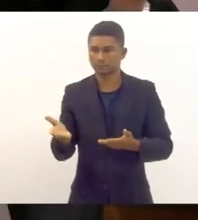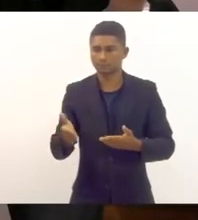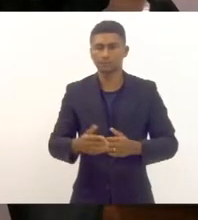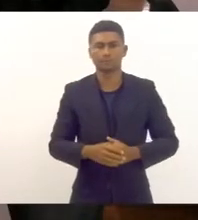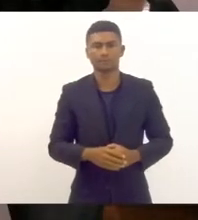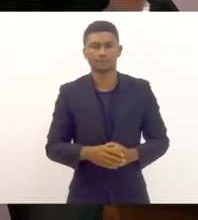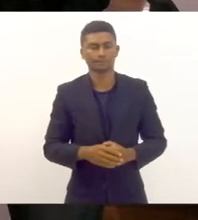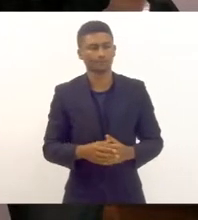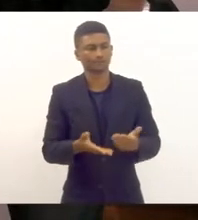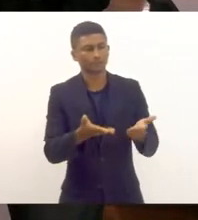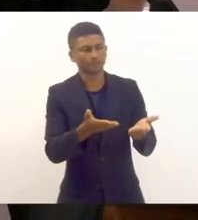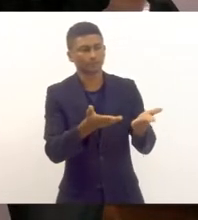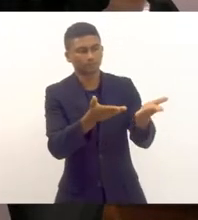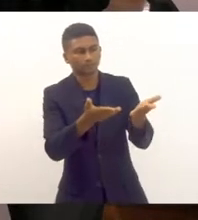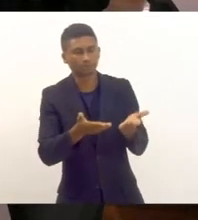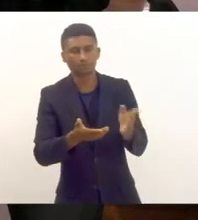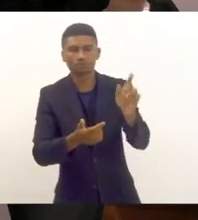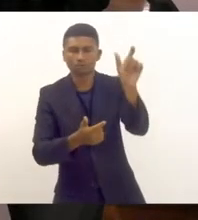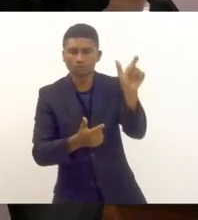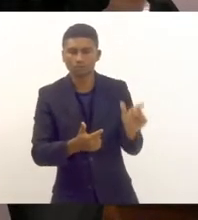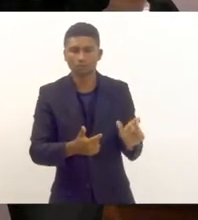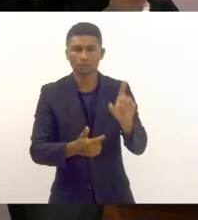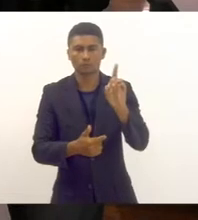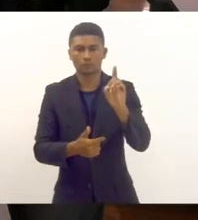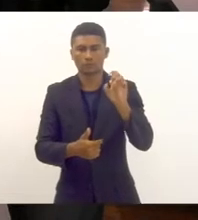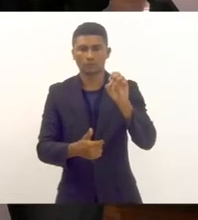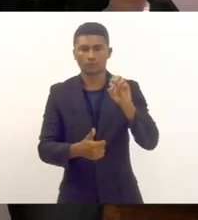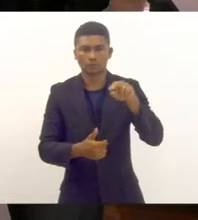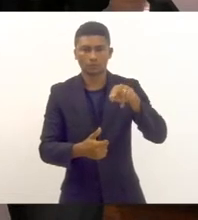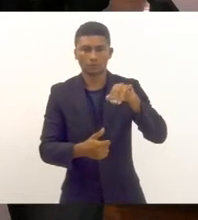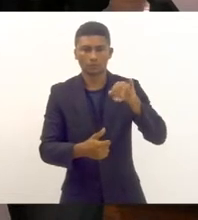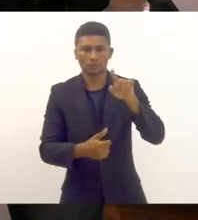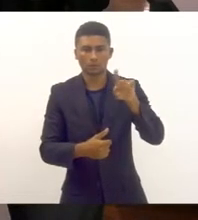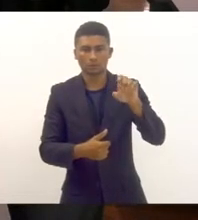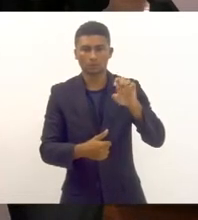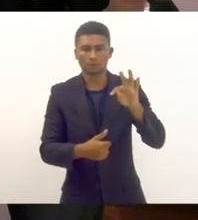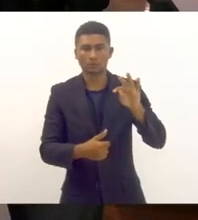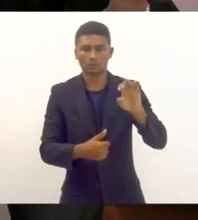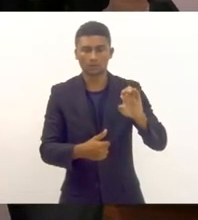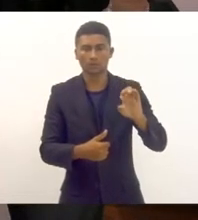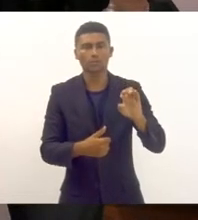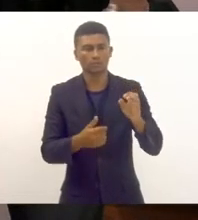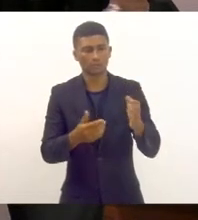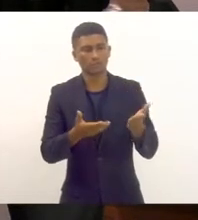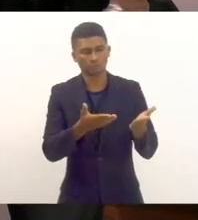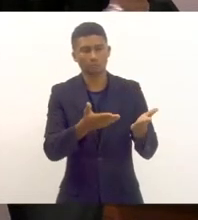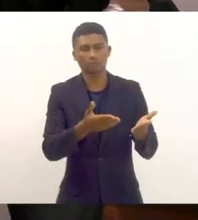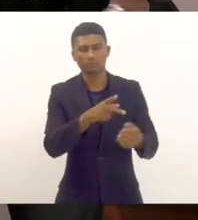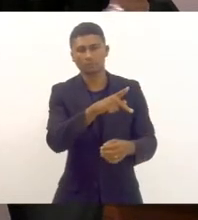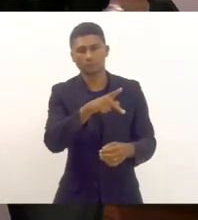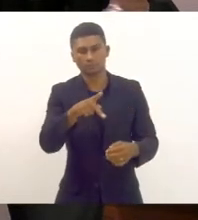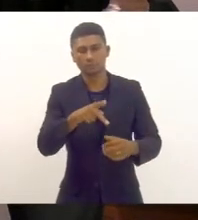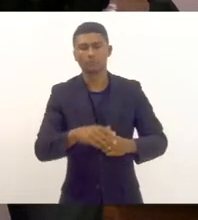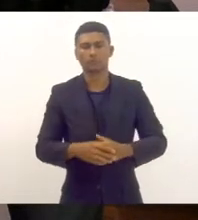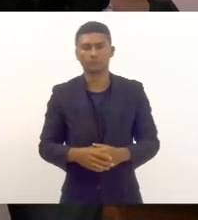O senhor Donizete Pereira, diretor da FETranscarga, para quem eu peço uma salva de palmas também.